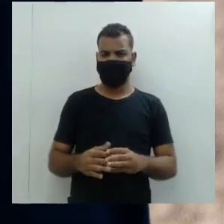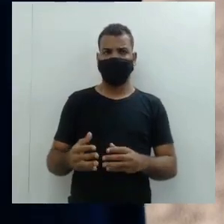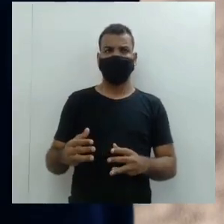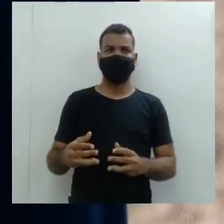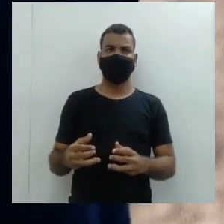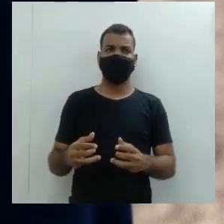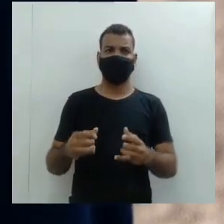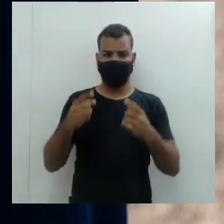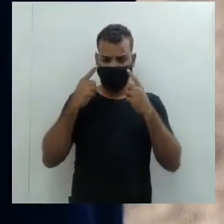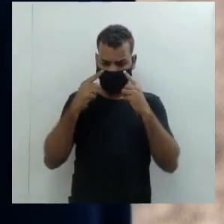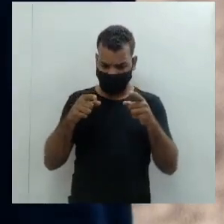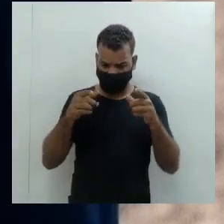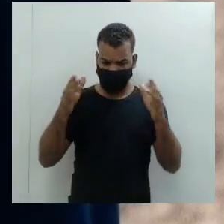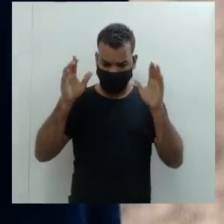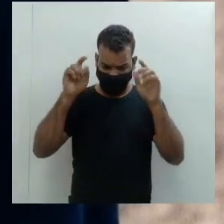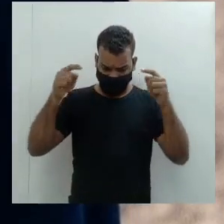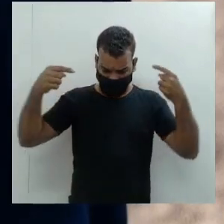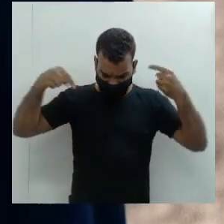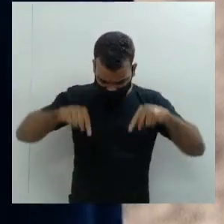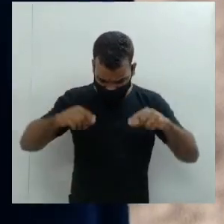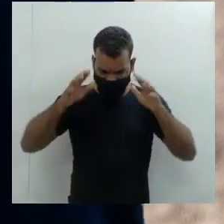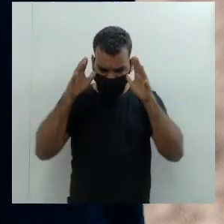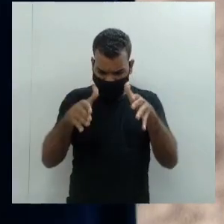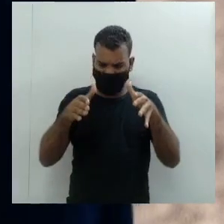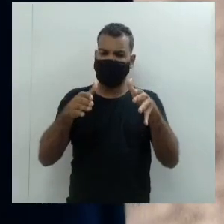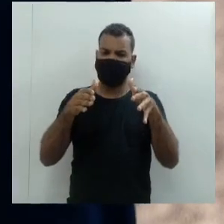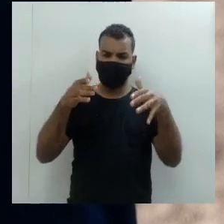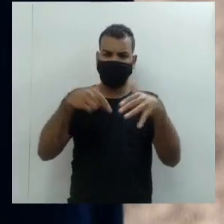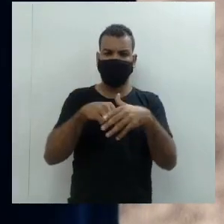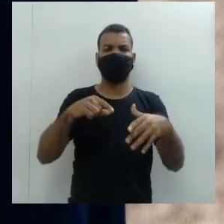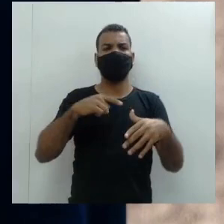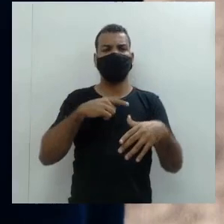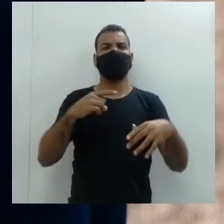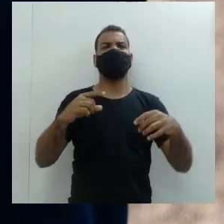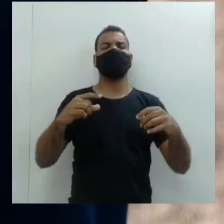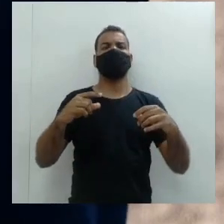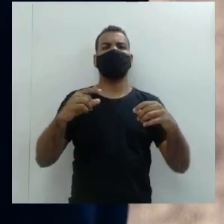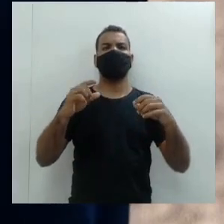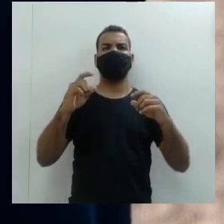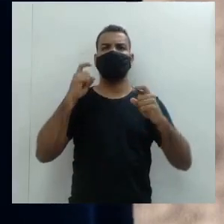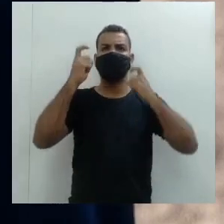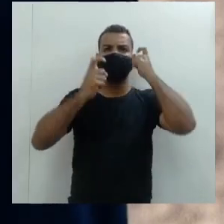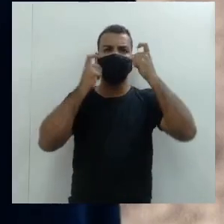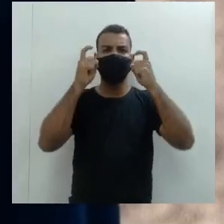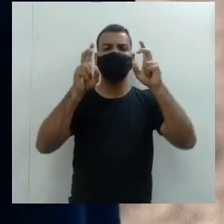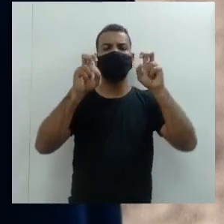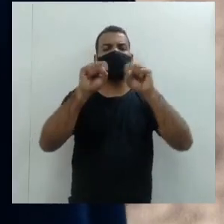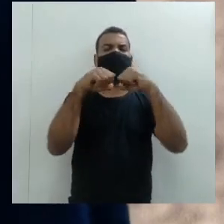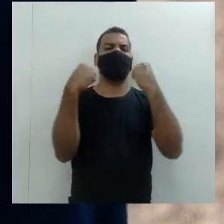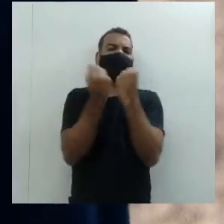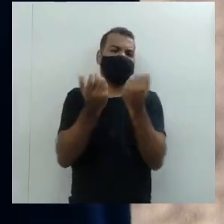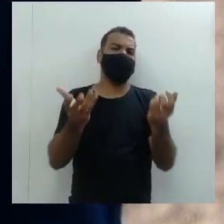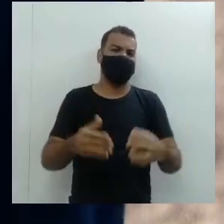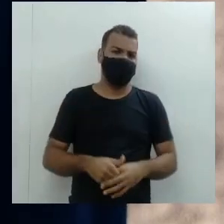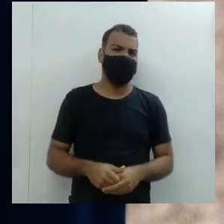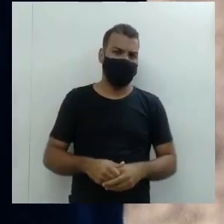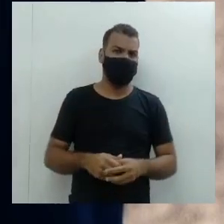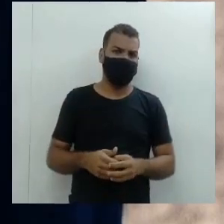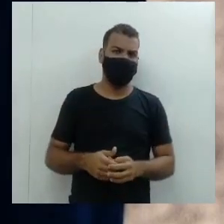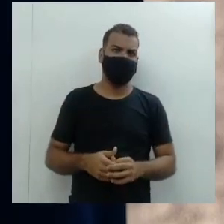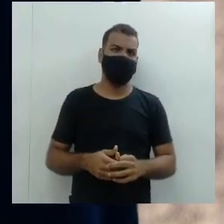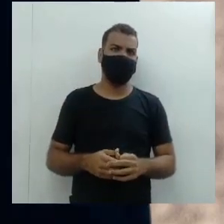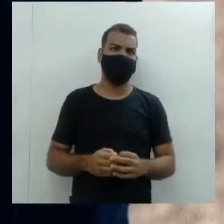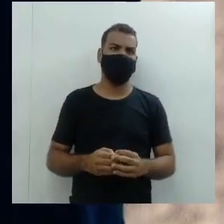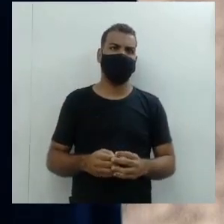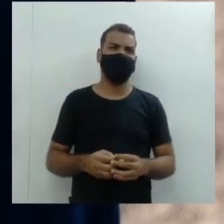arguta, profunda, embasada, tinha fortes preocupações de natureza social, preocupava-se com a humanidade como